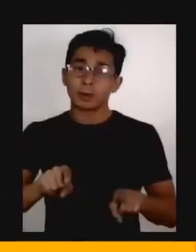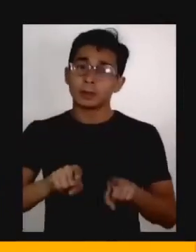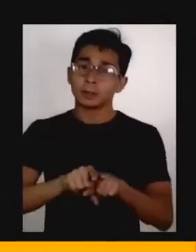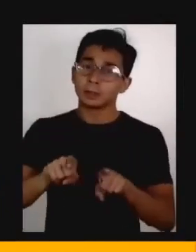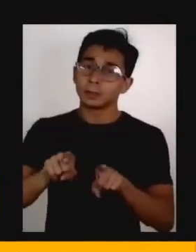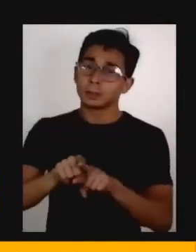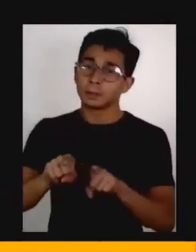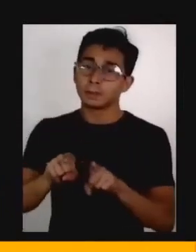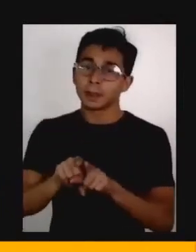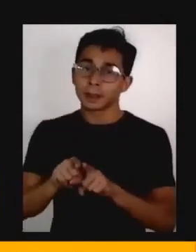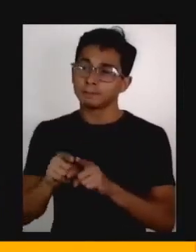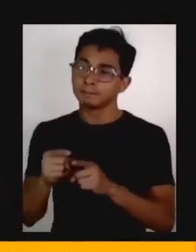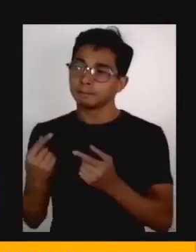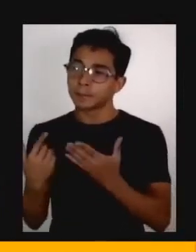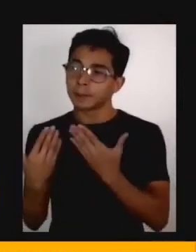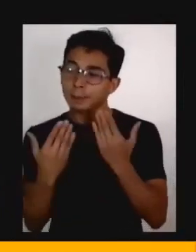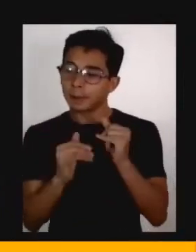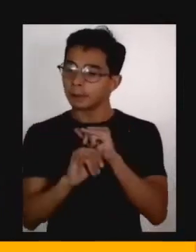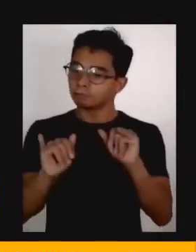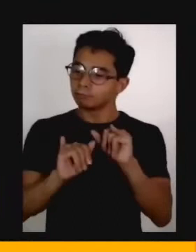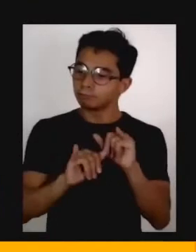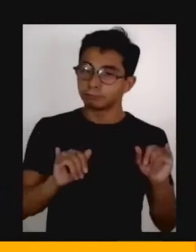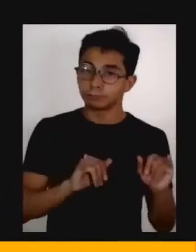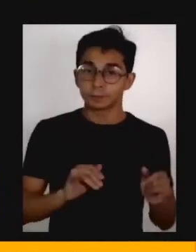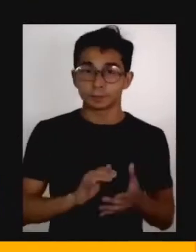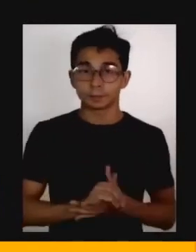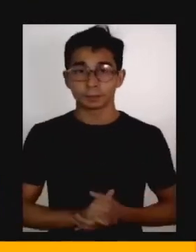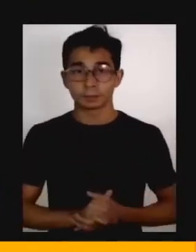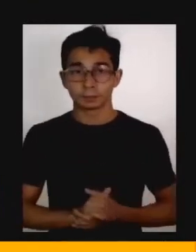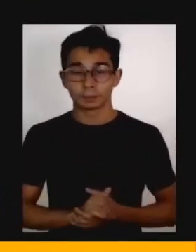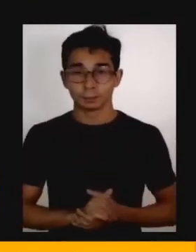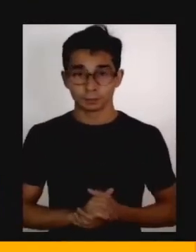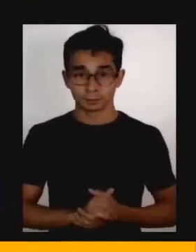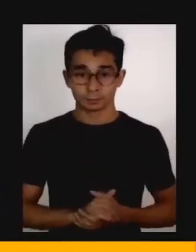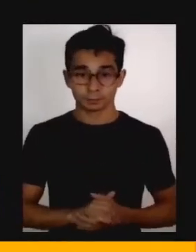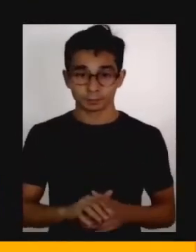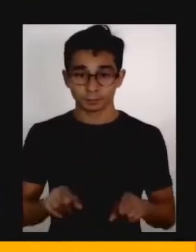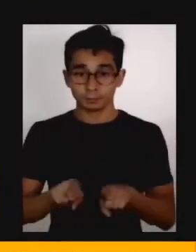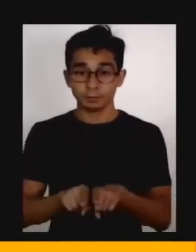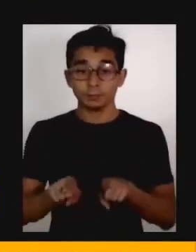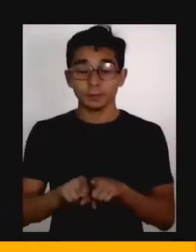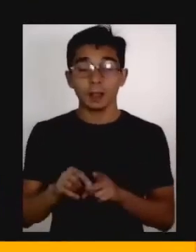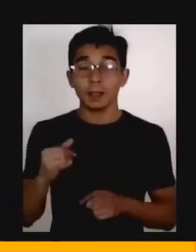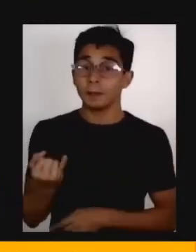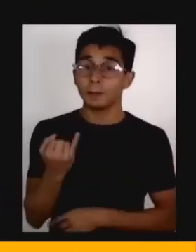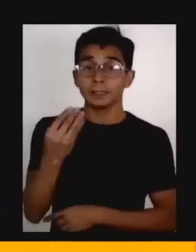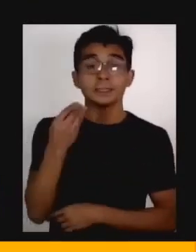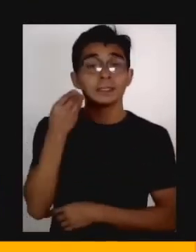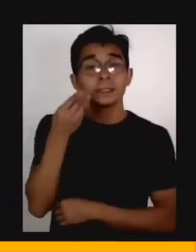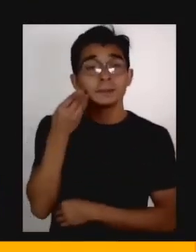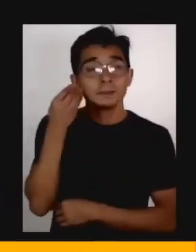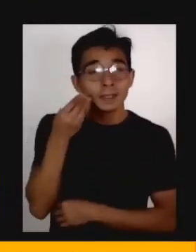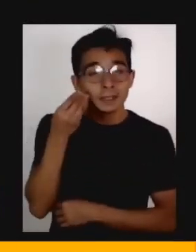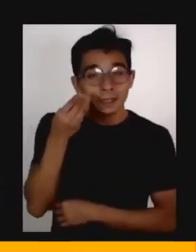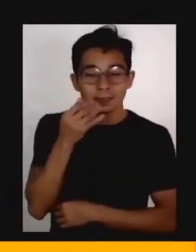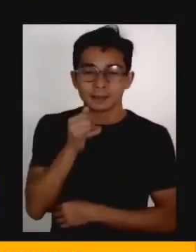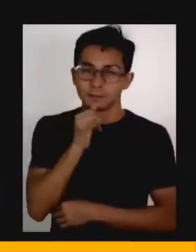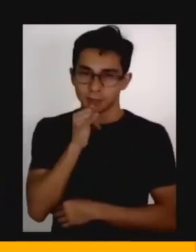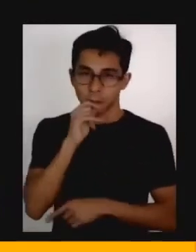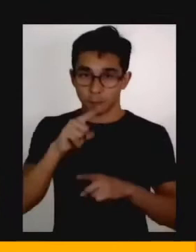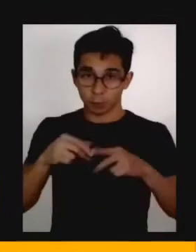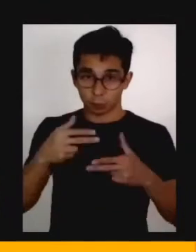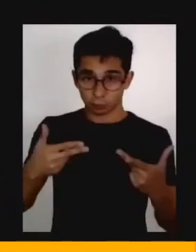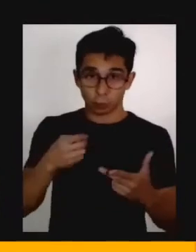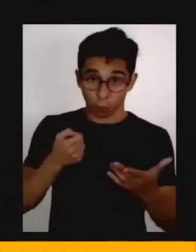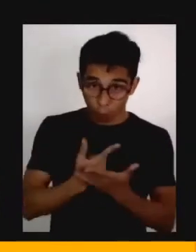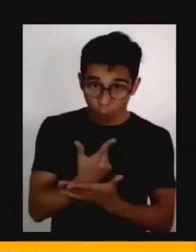gerado. A partir daí, a próxima fase vem a experiência, onde aí sim ele vai querer testar o produto para finalmente